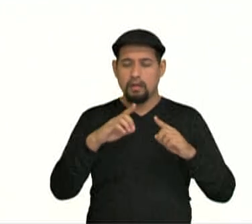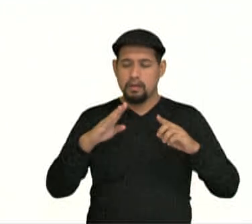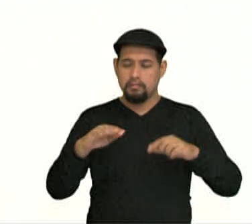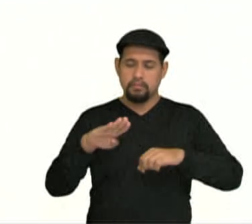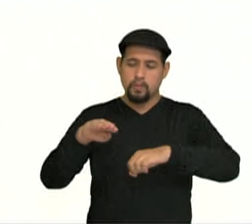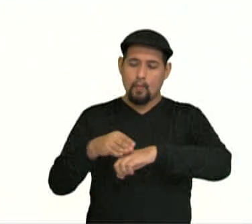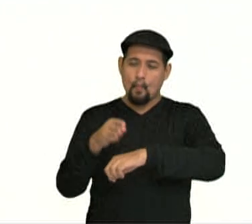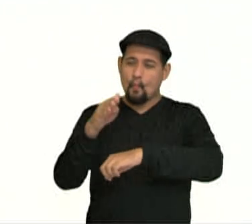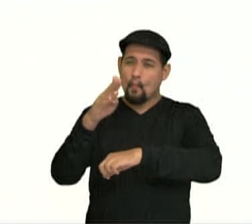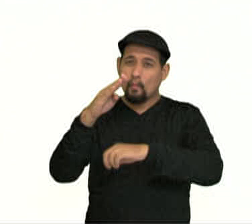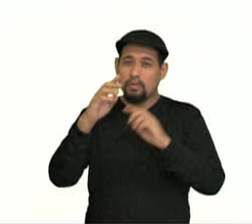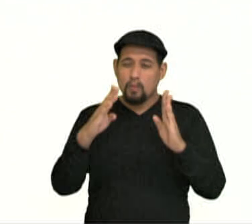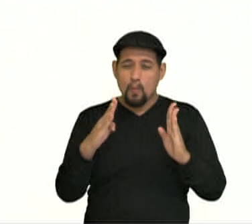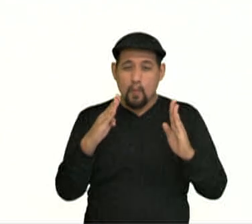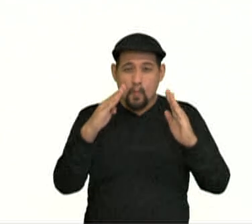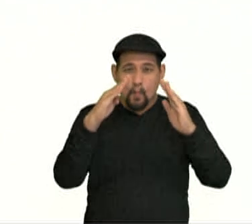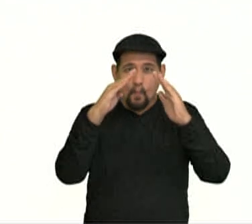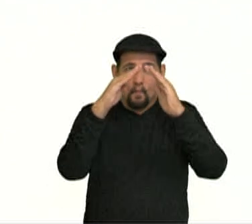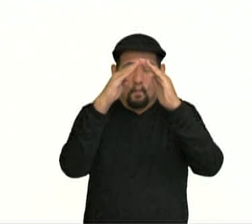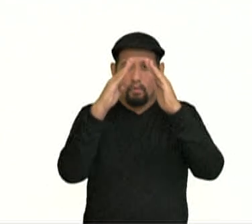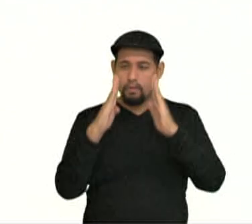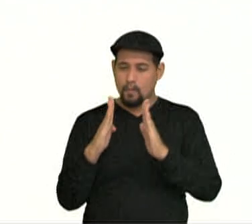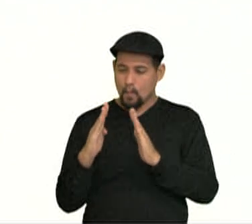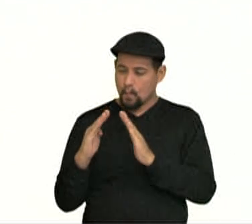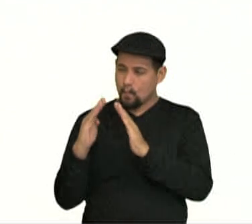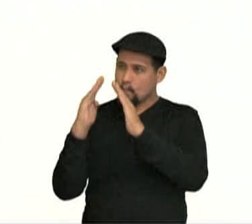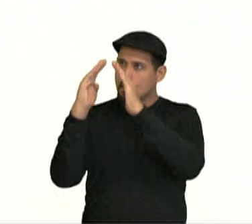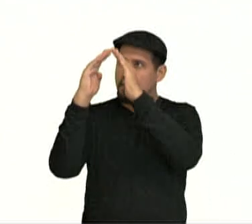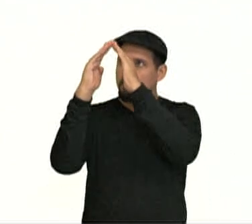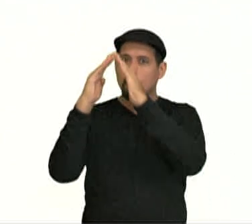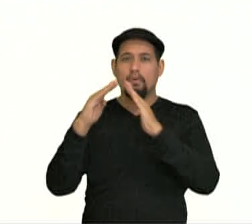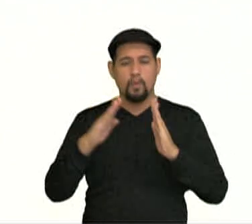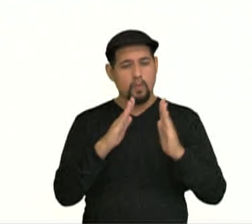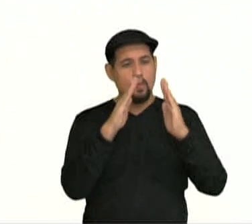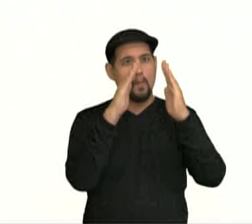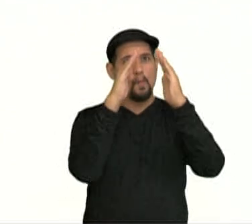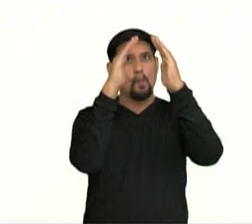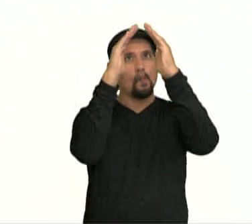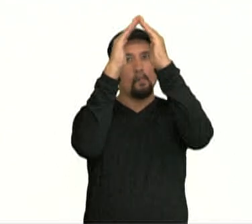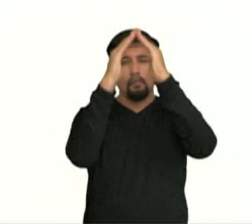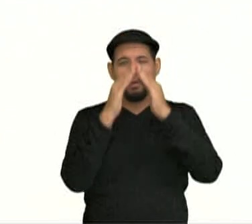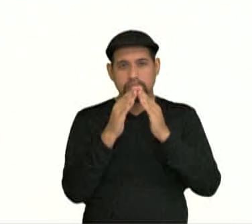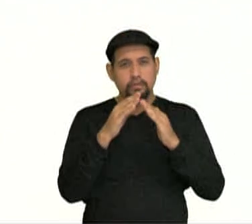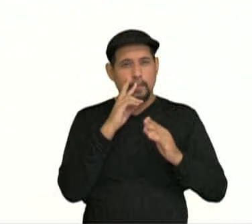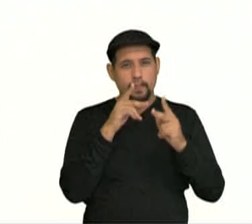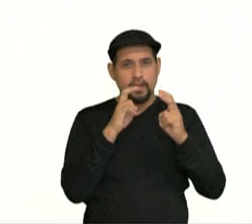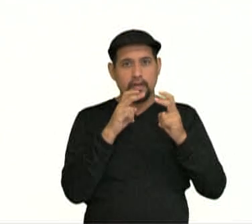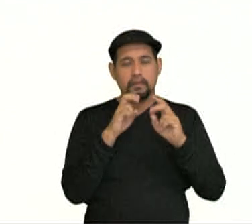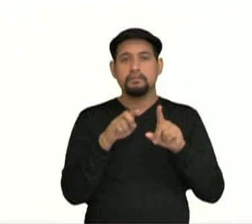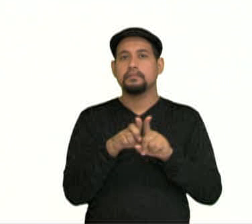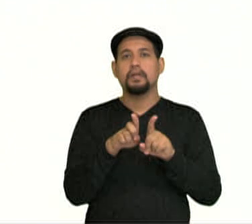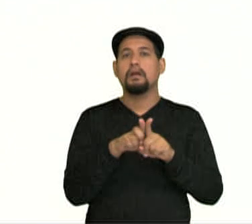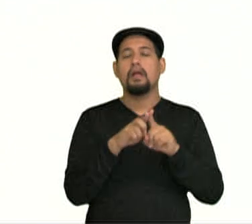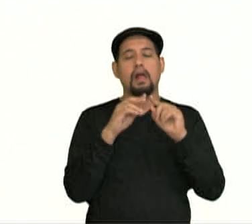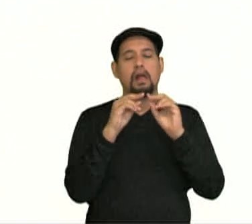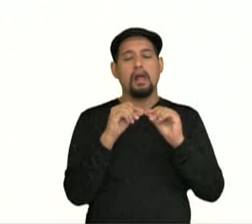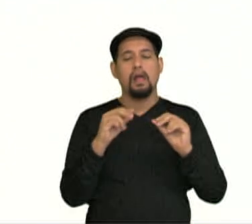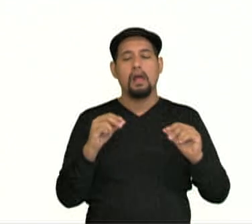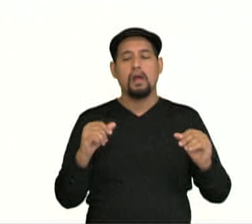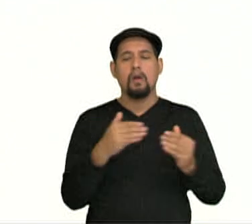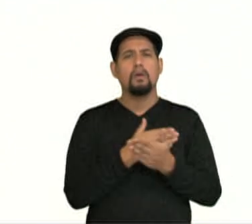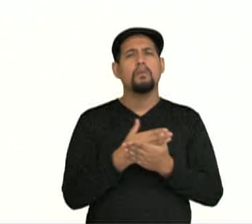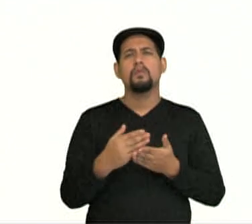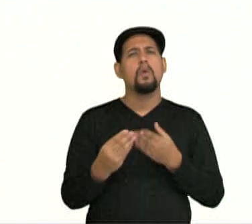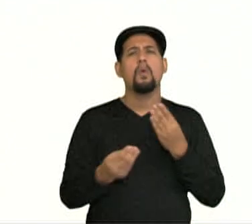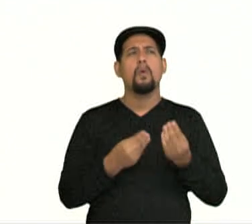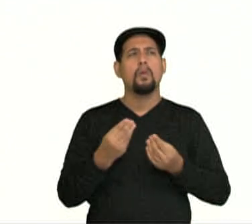não sofreram com a ação do intemperismo, o quanto elas ainda não foram desgastadas. E elas se formaram quando?